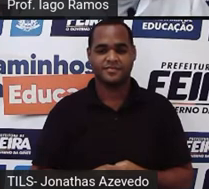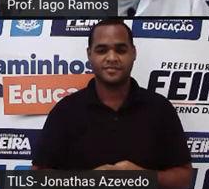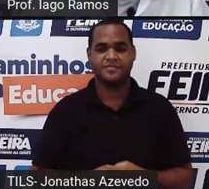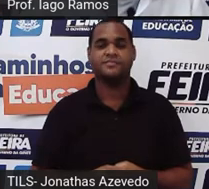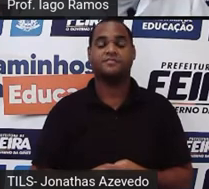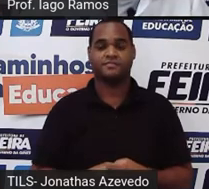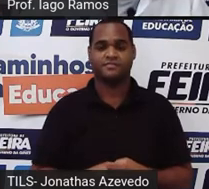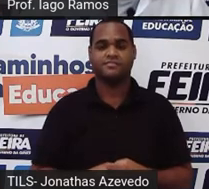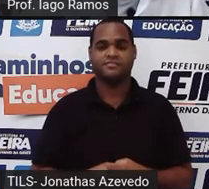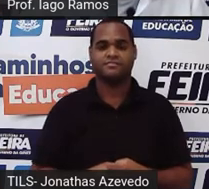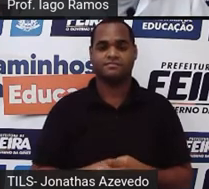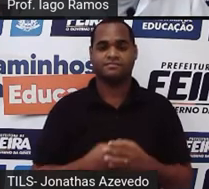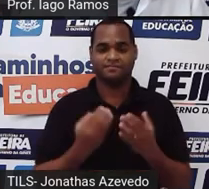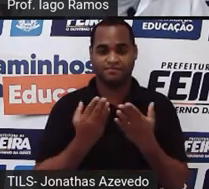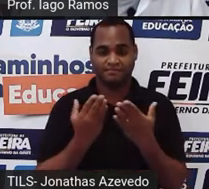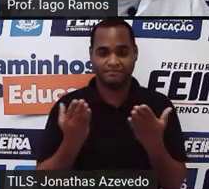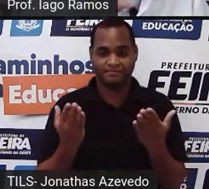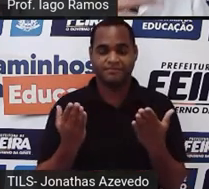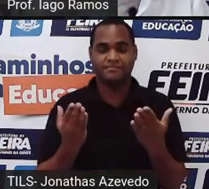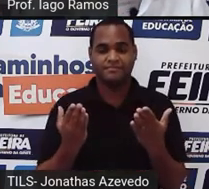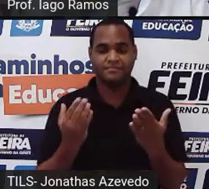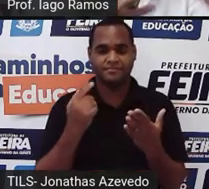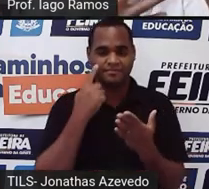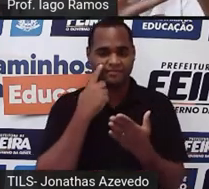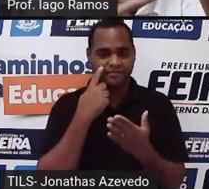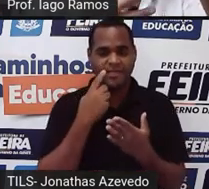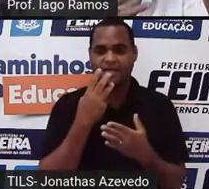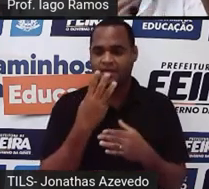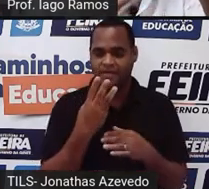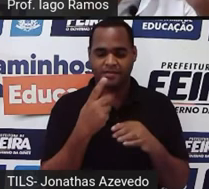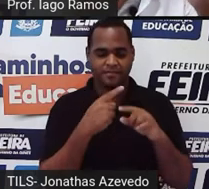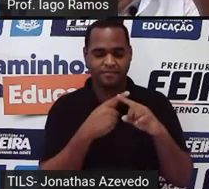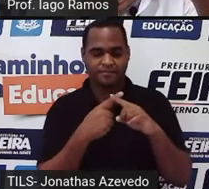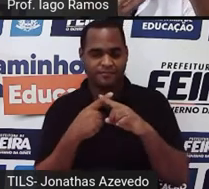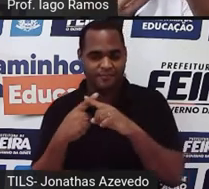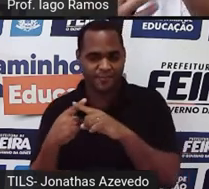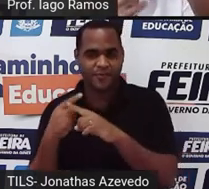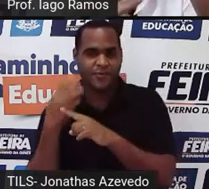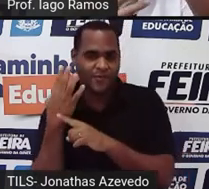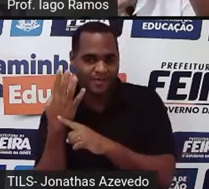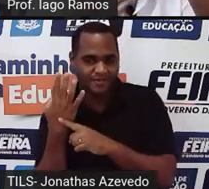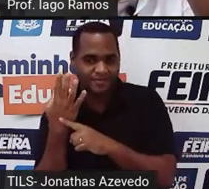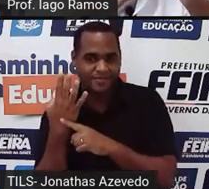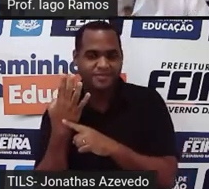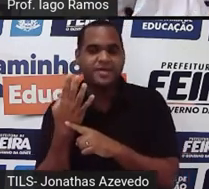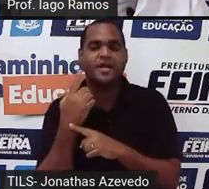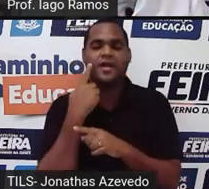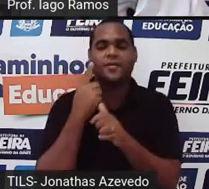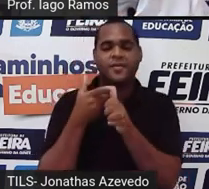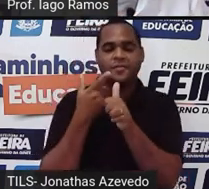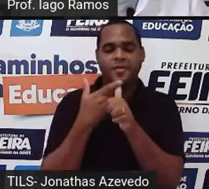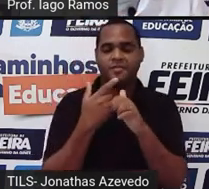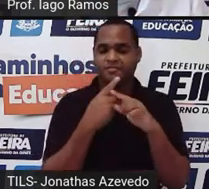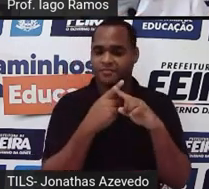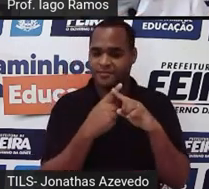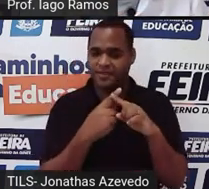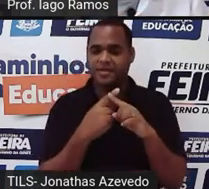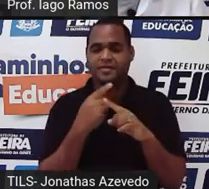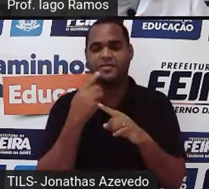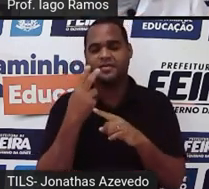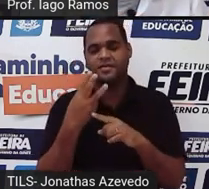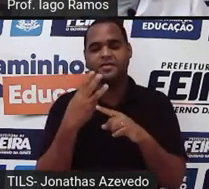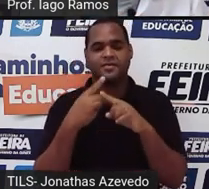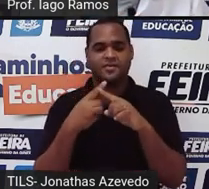E aí, 3 elevado a 4, você escreve o 3 4 vezes e multiplica esses 4 números 3. Tá